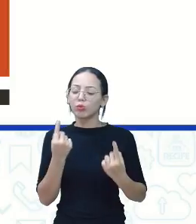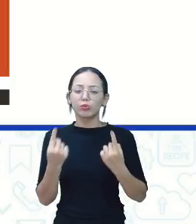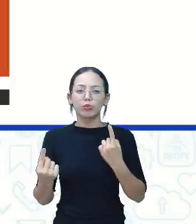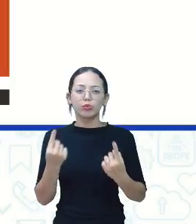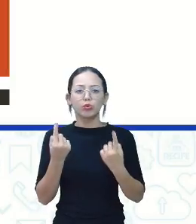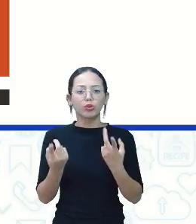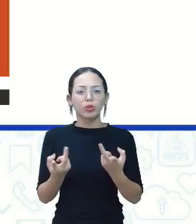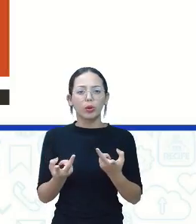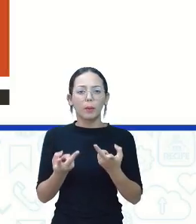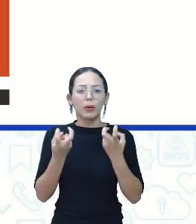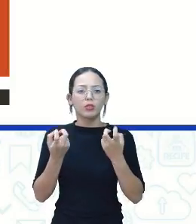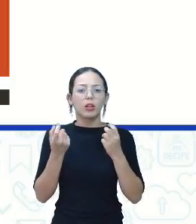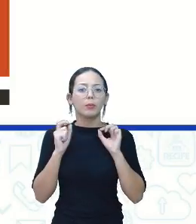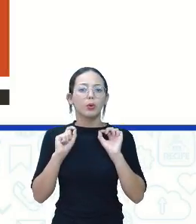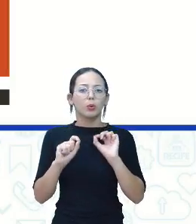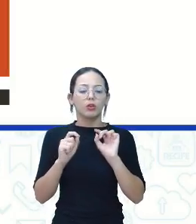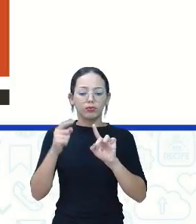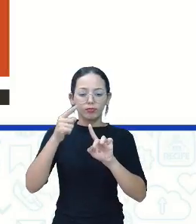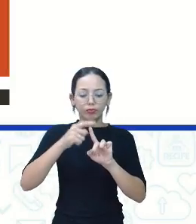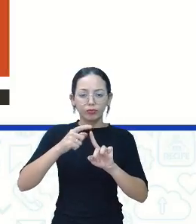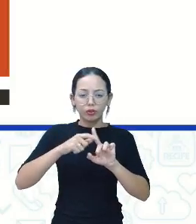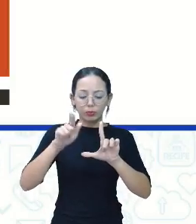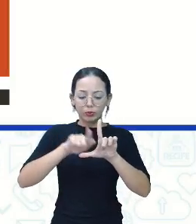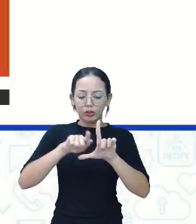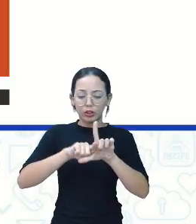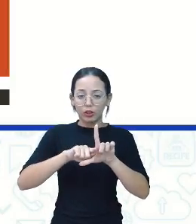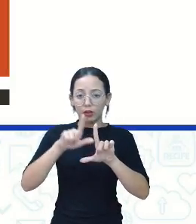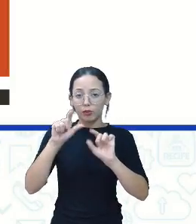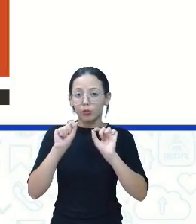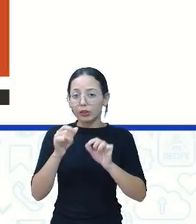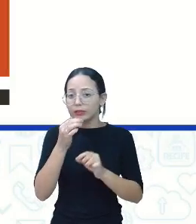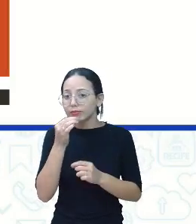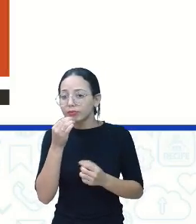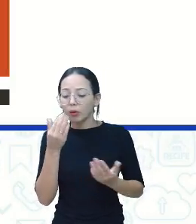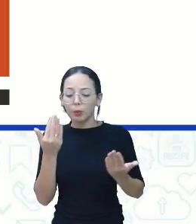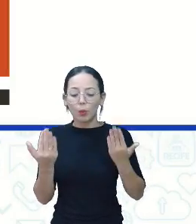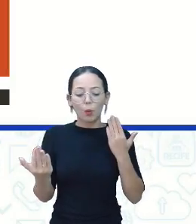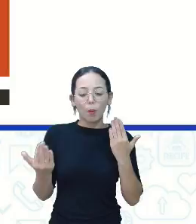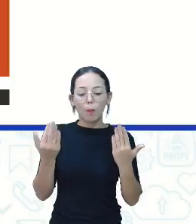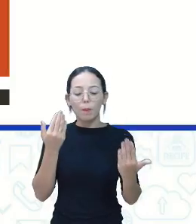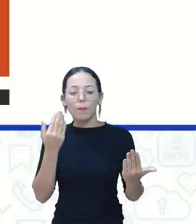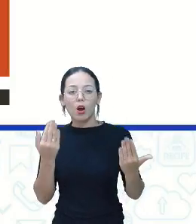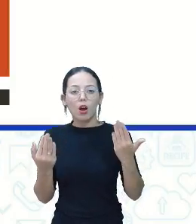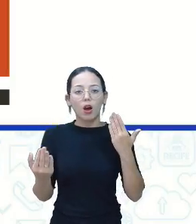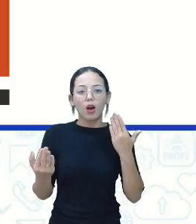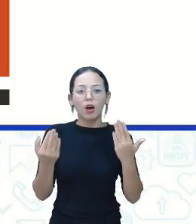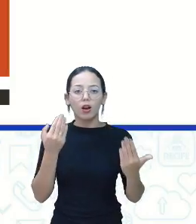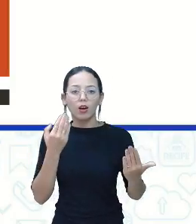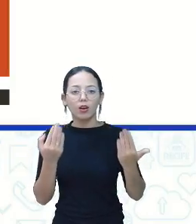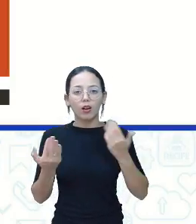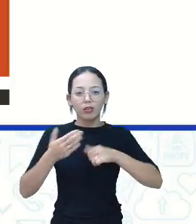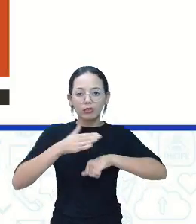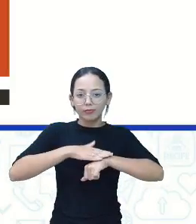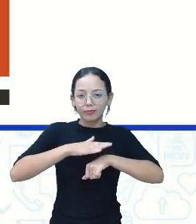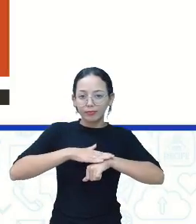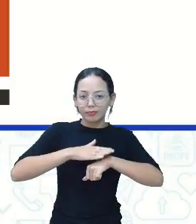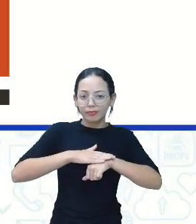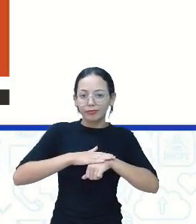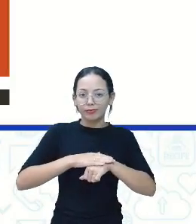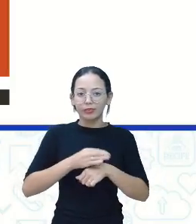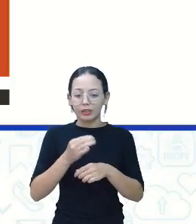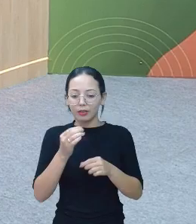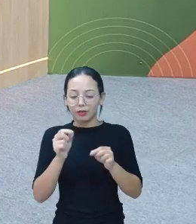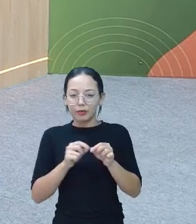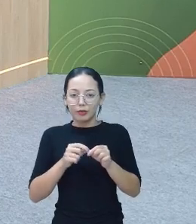gente percebe que esse tipo de gráfico serve, como eu falei inicialmente, para comparar determinadas situações. Ou seja, como eu